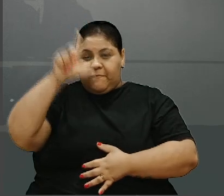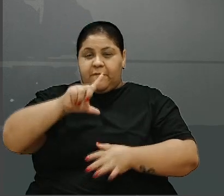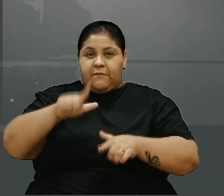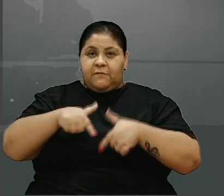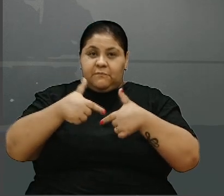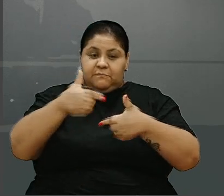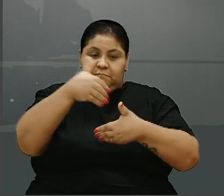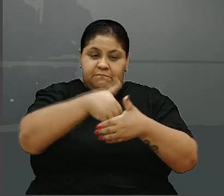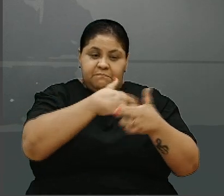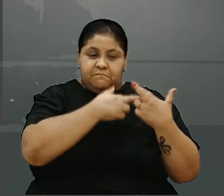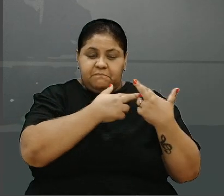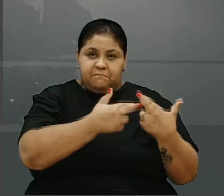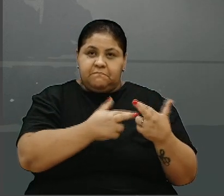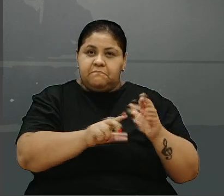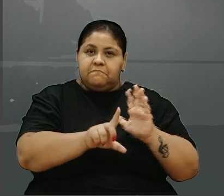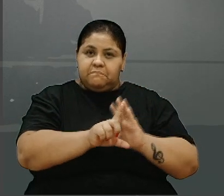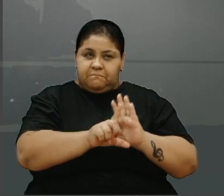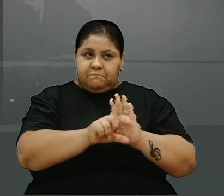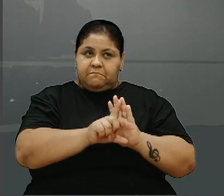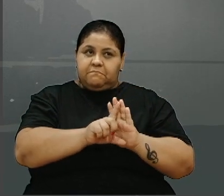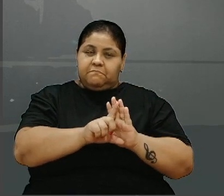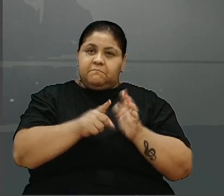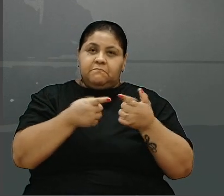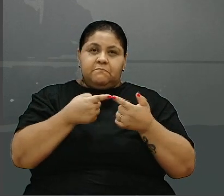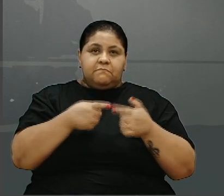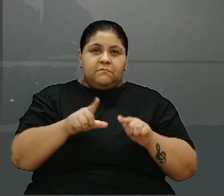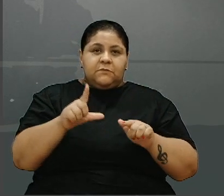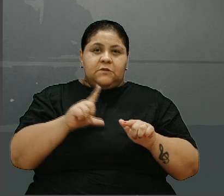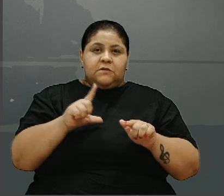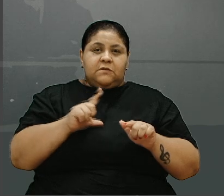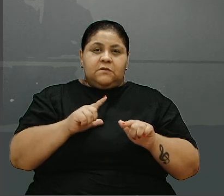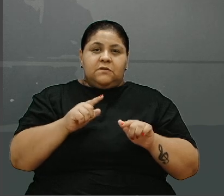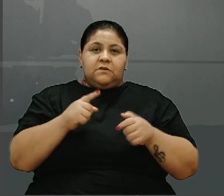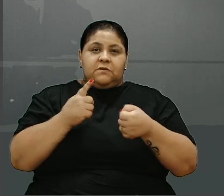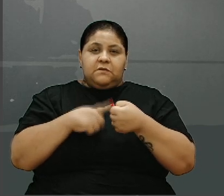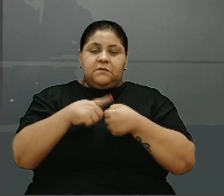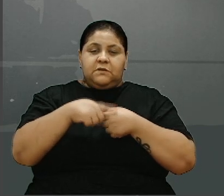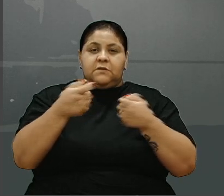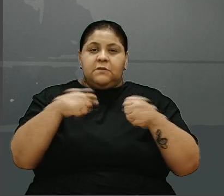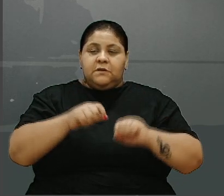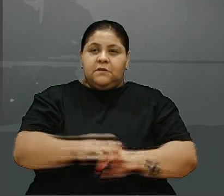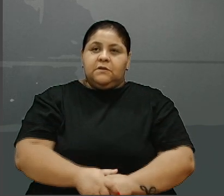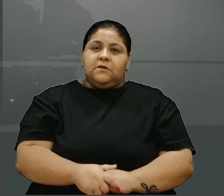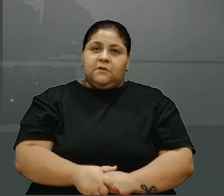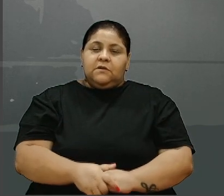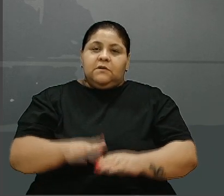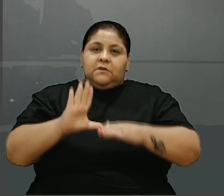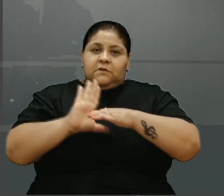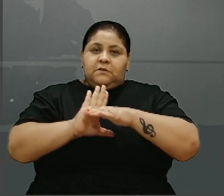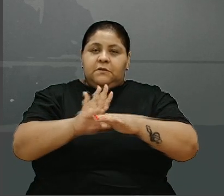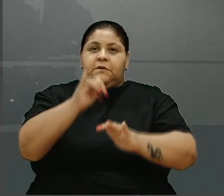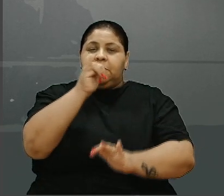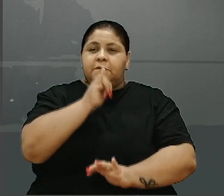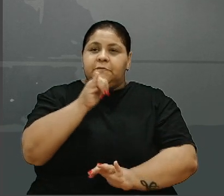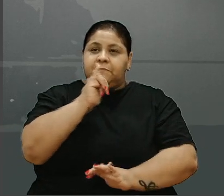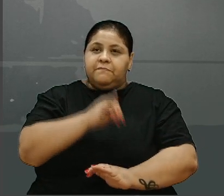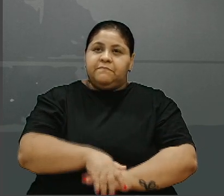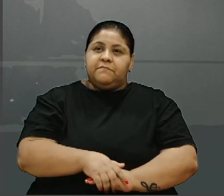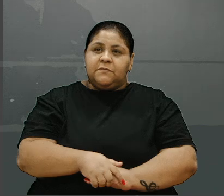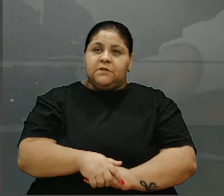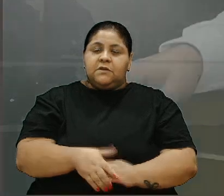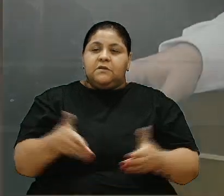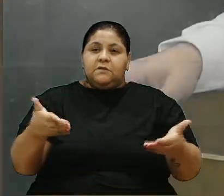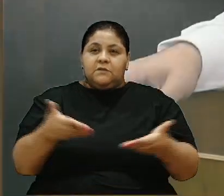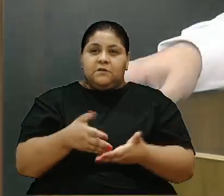dentro da responsabilidade da legalidade, mas elas deem conta do que a cidade precisa. A Maesa é um exemplo. Eu estou aqui, nós estamos indo